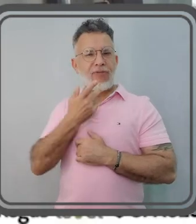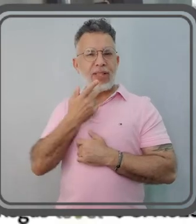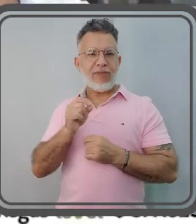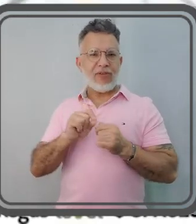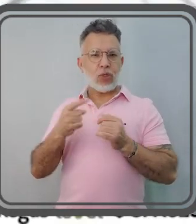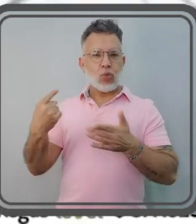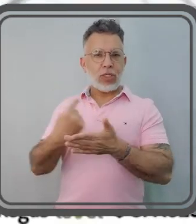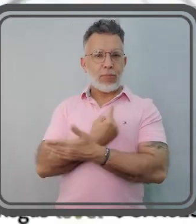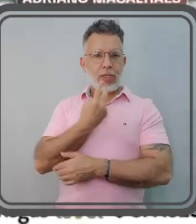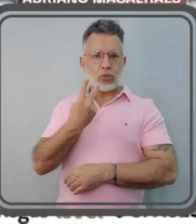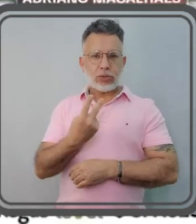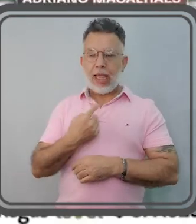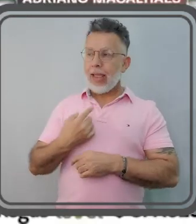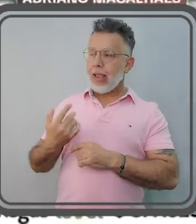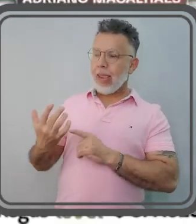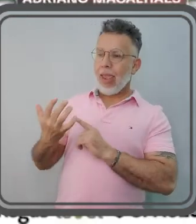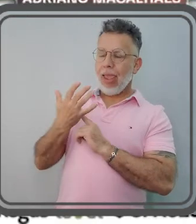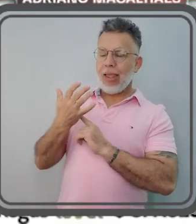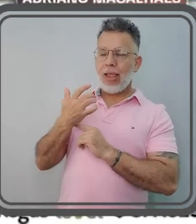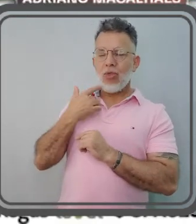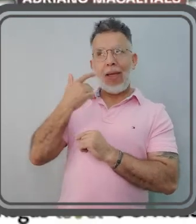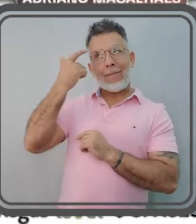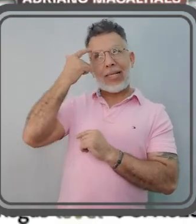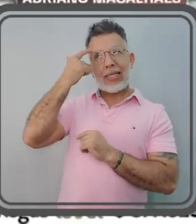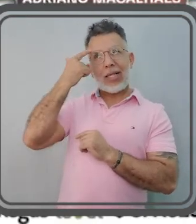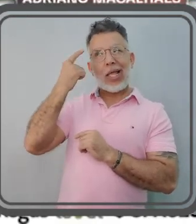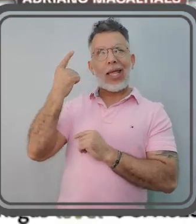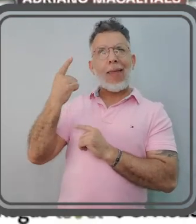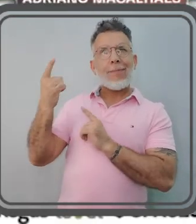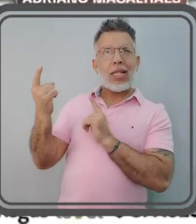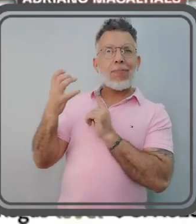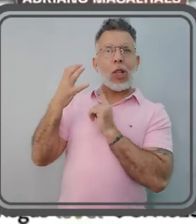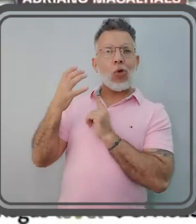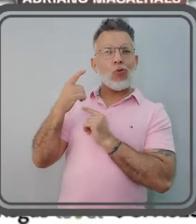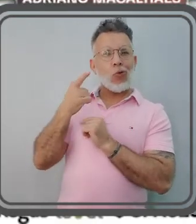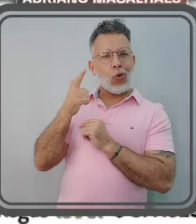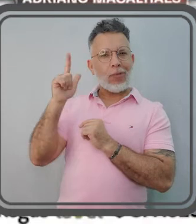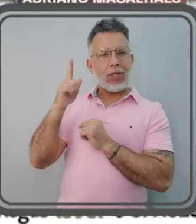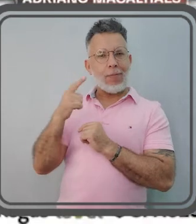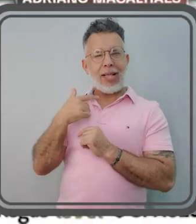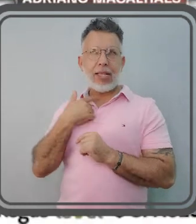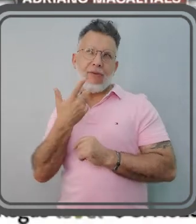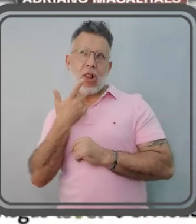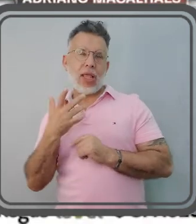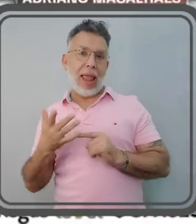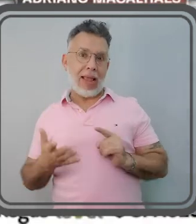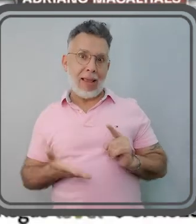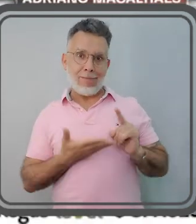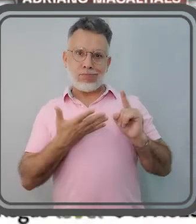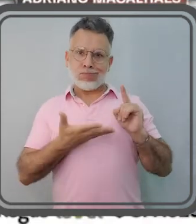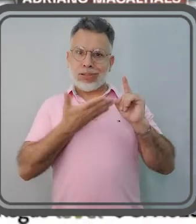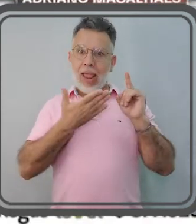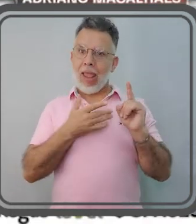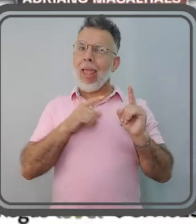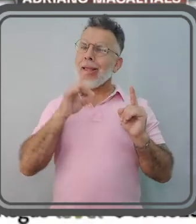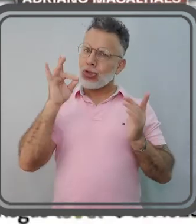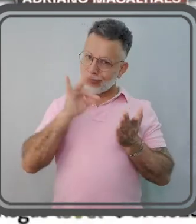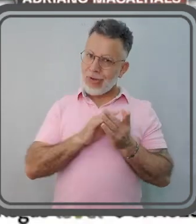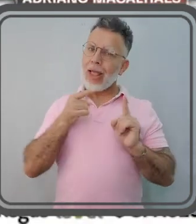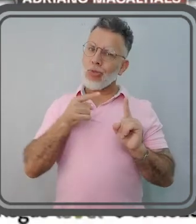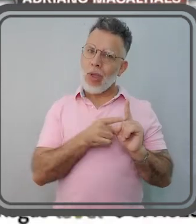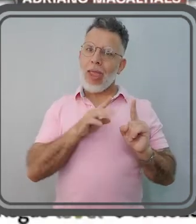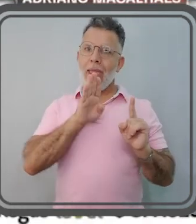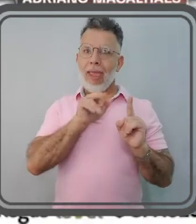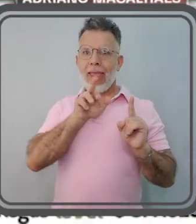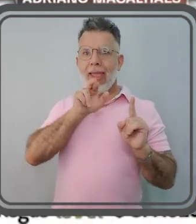a falar a pessoa que te leva para cima em momentos difíceis, de fato é a Bruna, né? E a pessoa que realmente está comigo o tempo inteiro, a Bruna